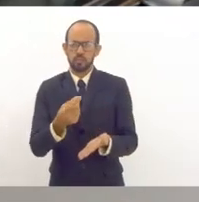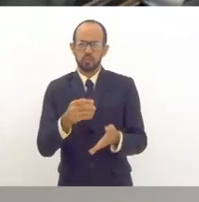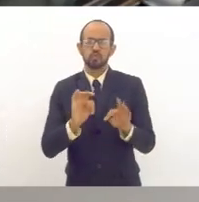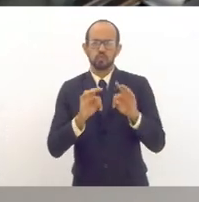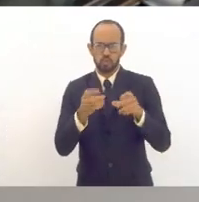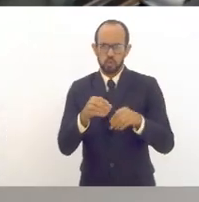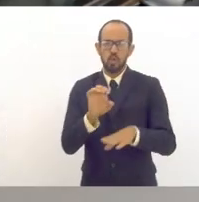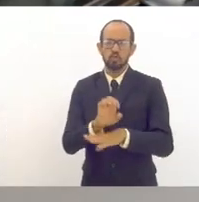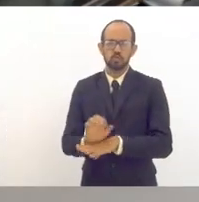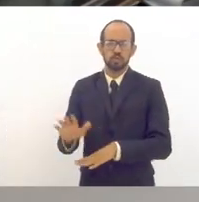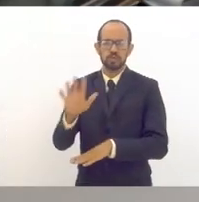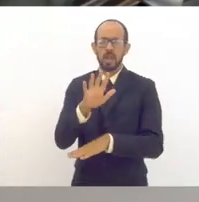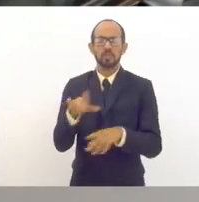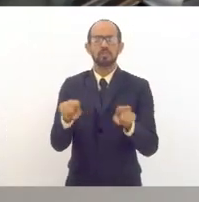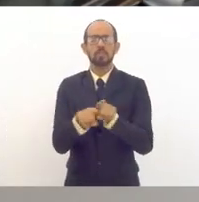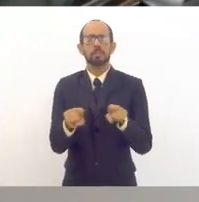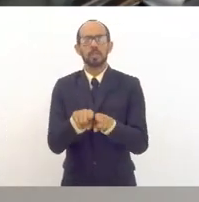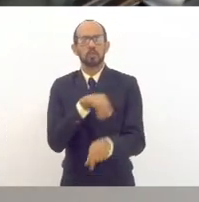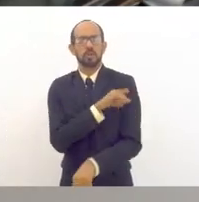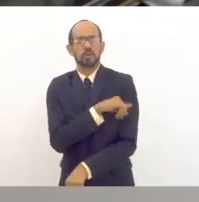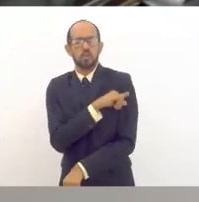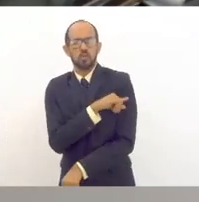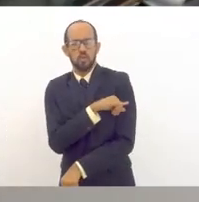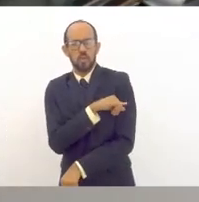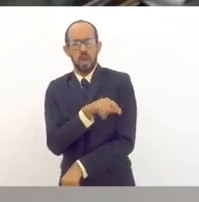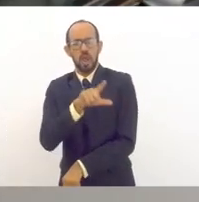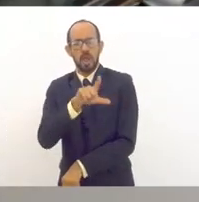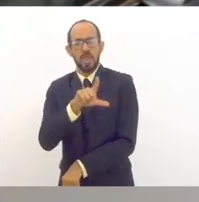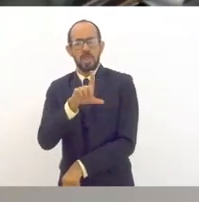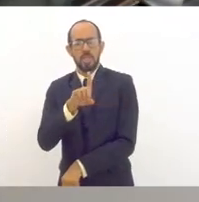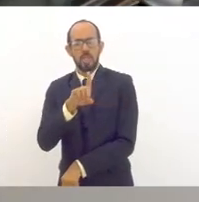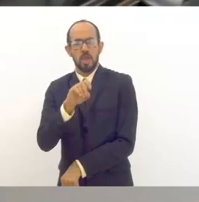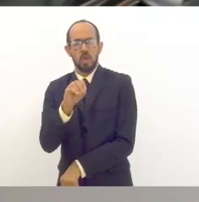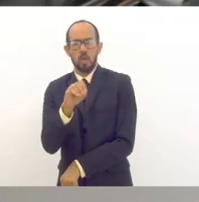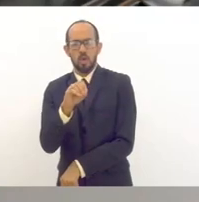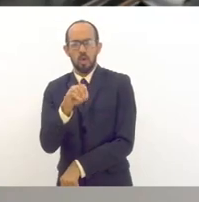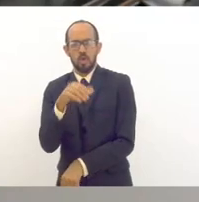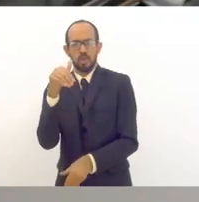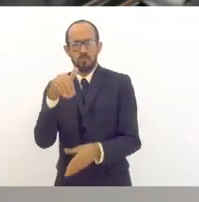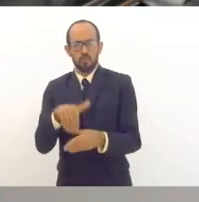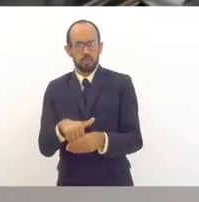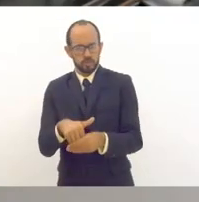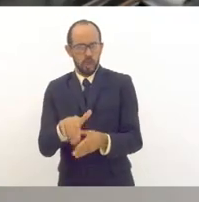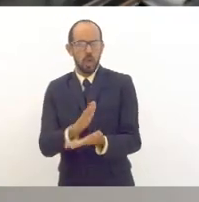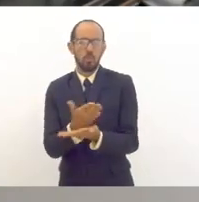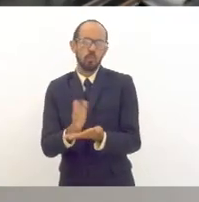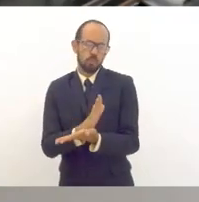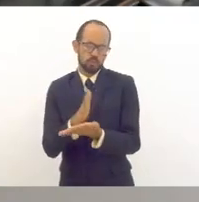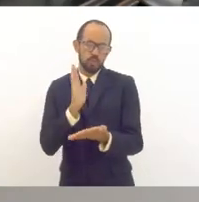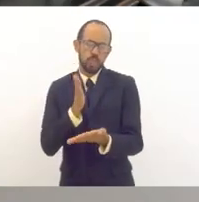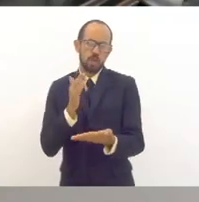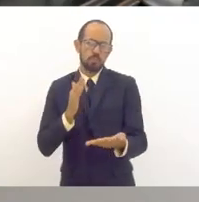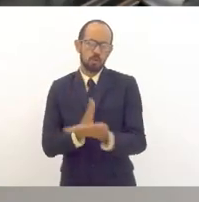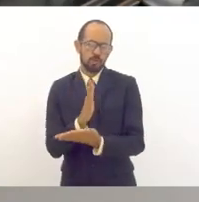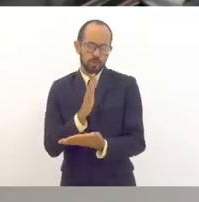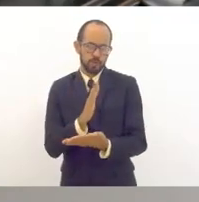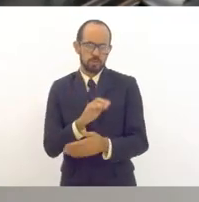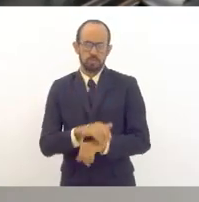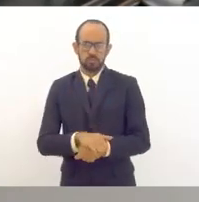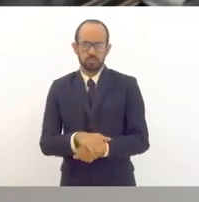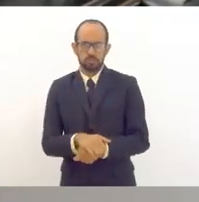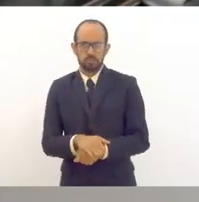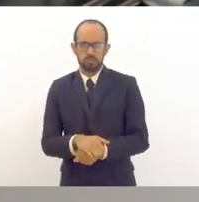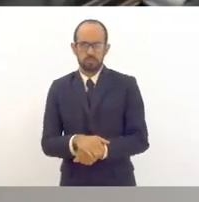do Rio de Janeiro a LDO tá em tramitação alguma já aprovadas então no ar